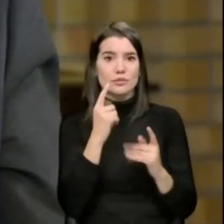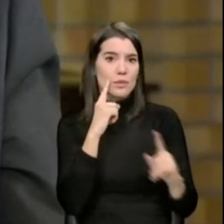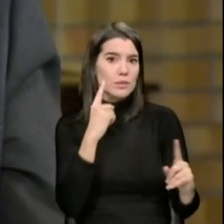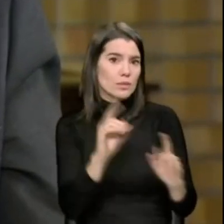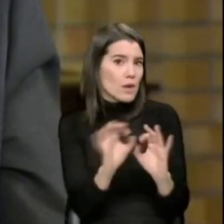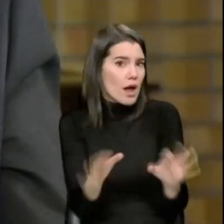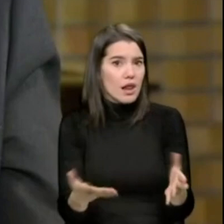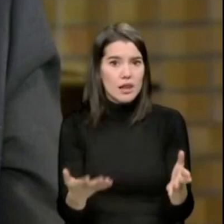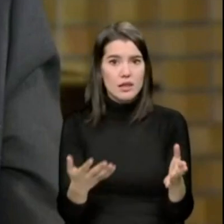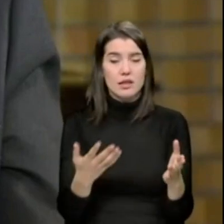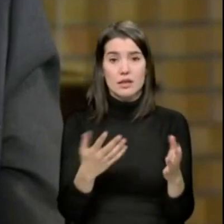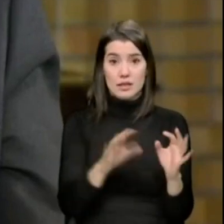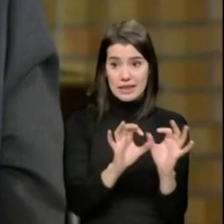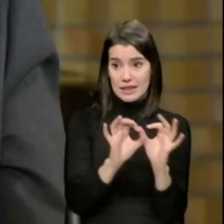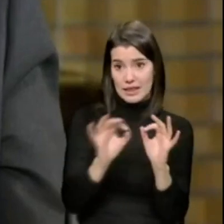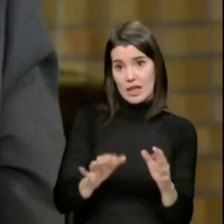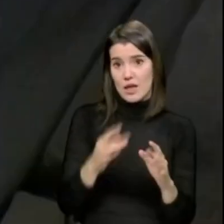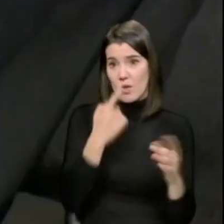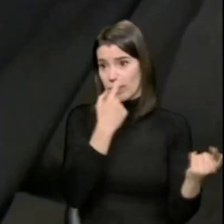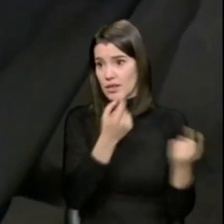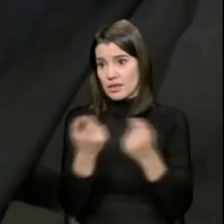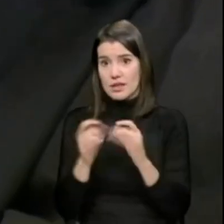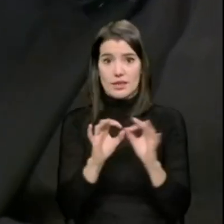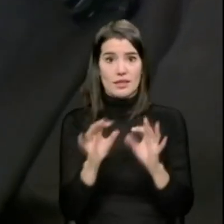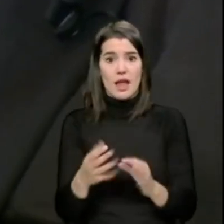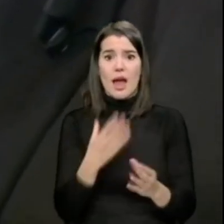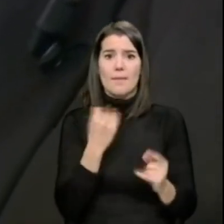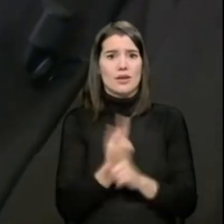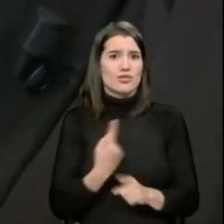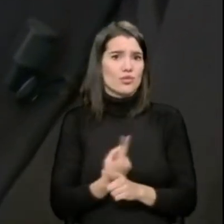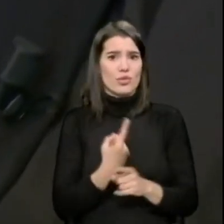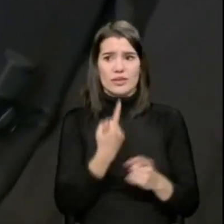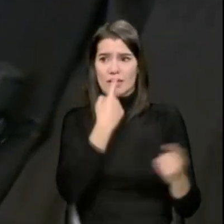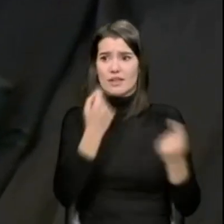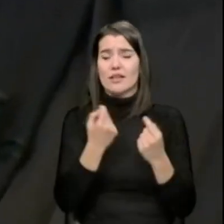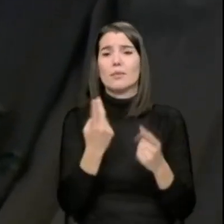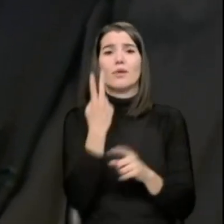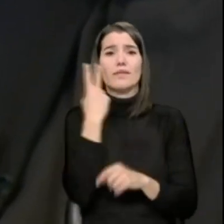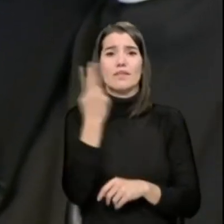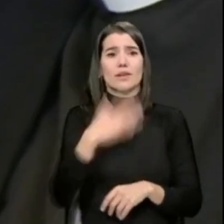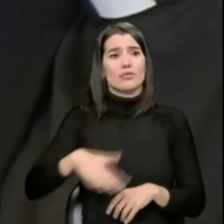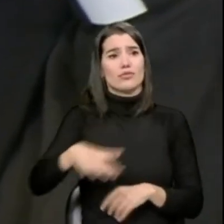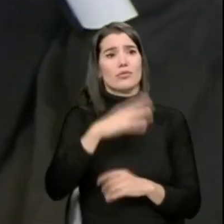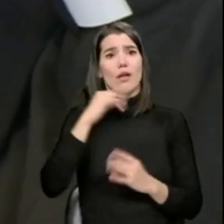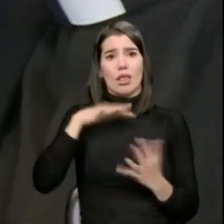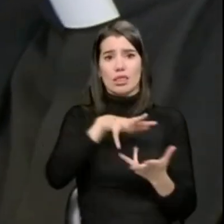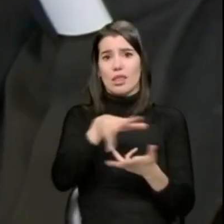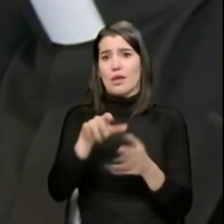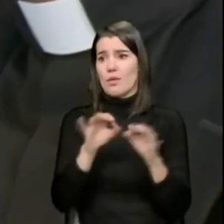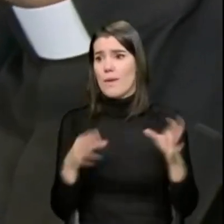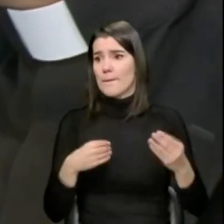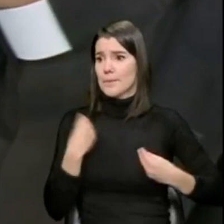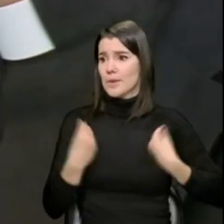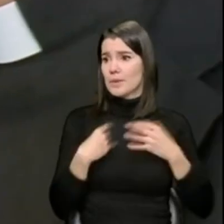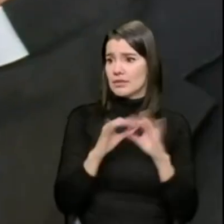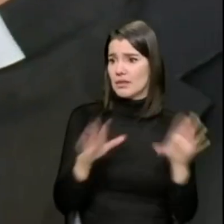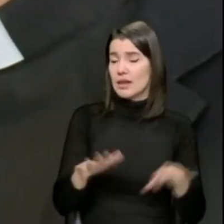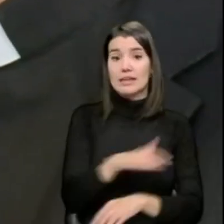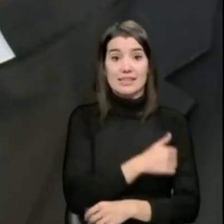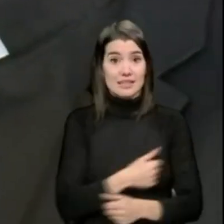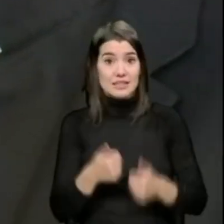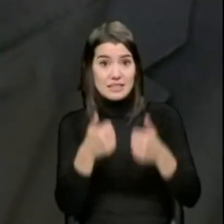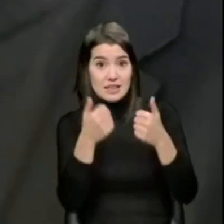comum, depois há muito mais coisas comuns, vivemos na mesma terra, temos preocupações comuns, estamos na mesma cidade,